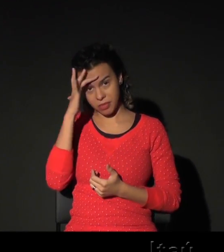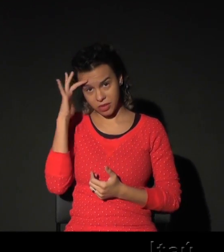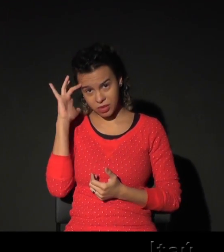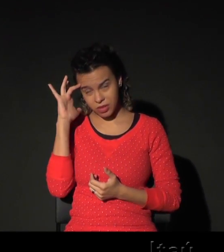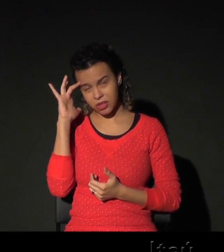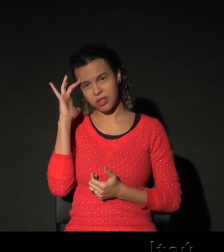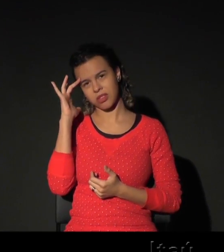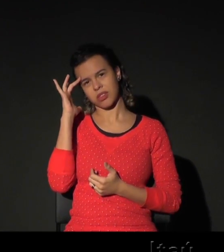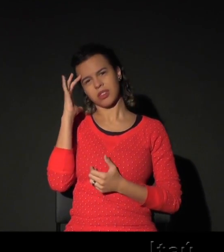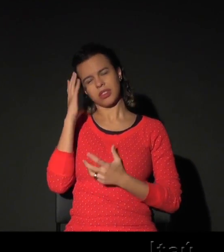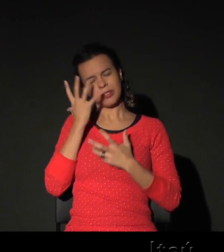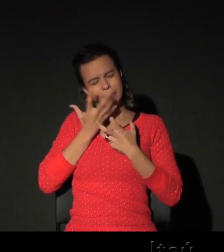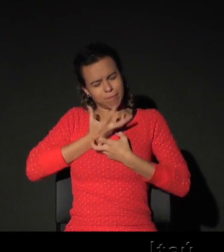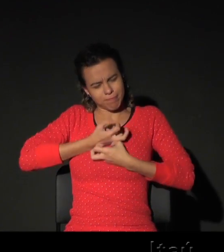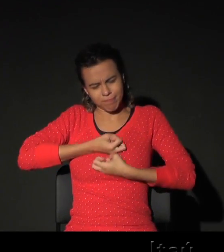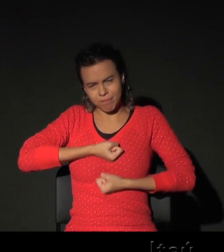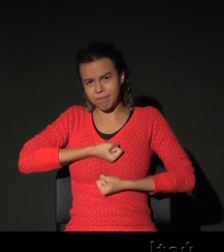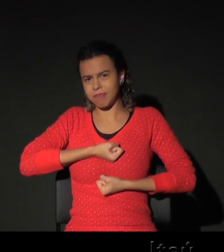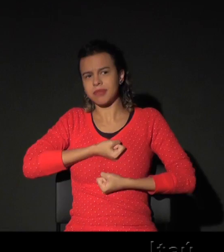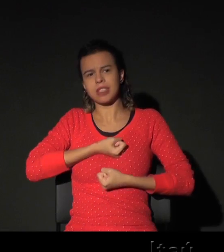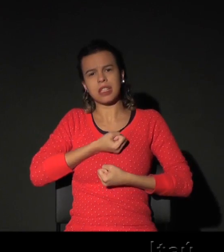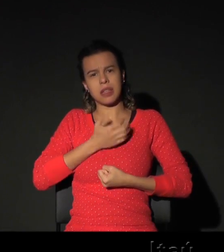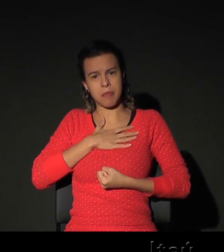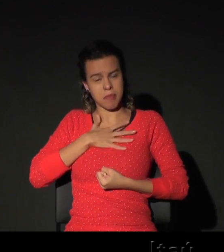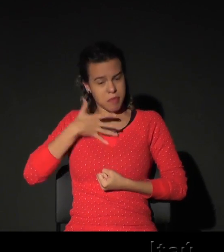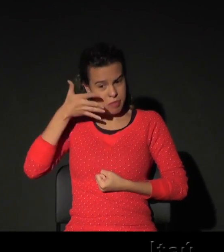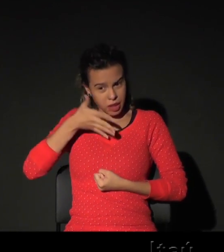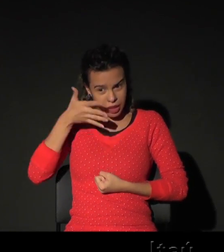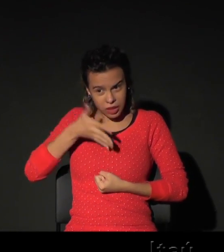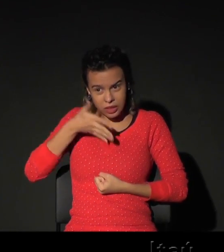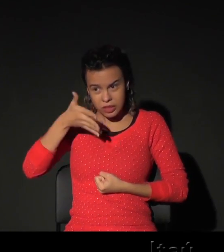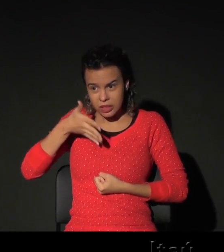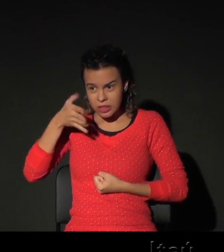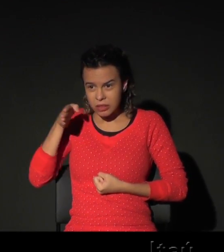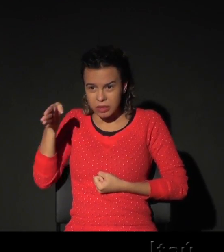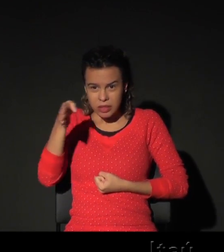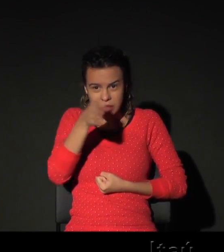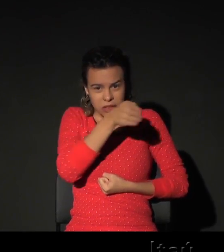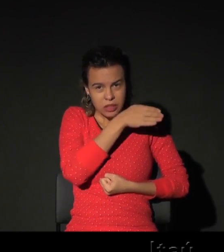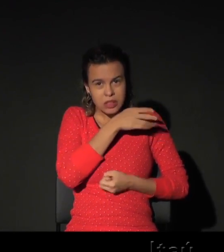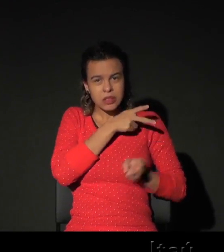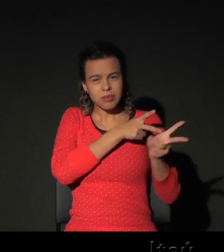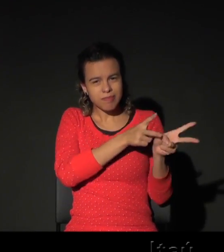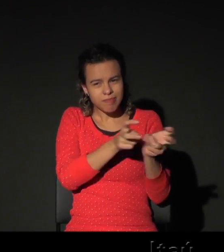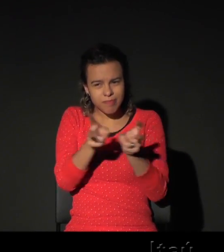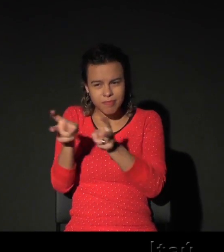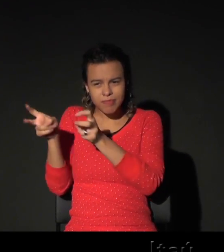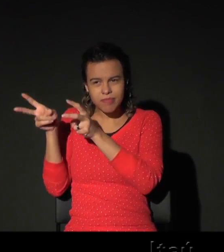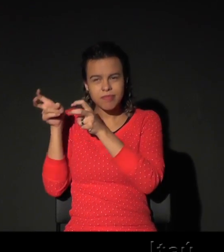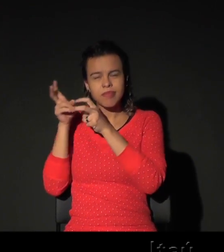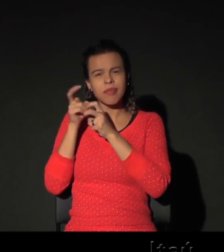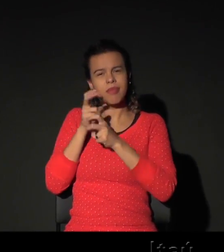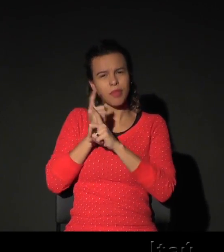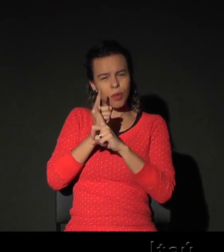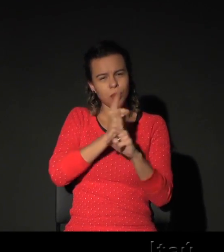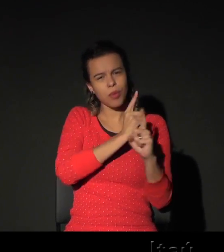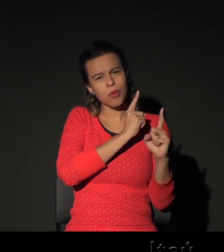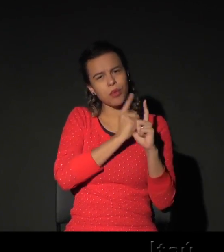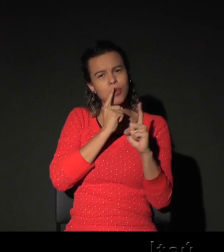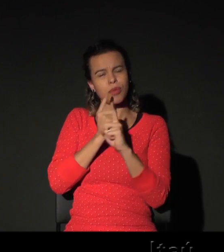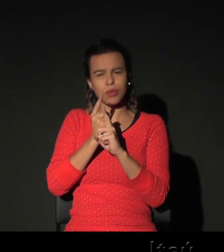pessoas muito deprimidas nas minhas palestras que eu tenho ido a vários lugares tenho